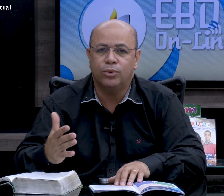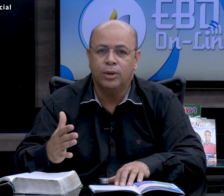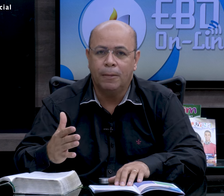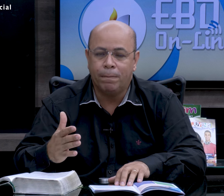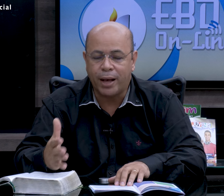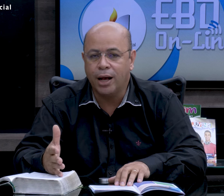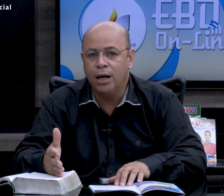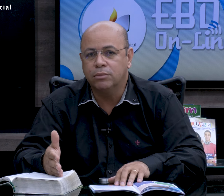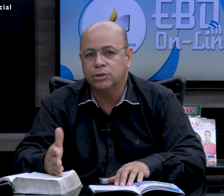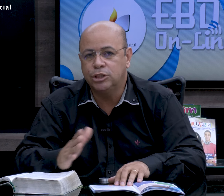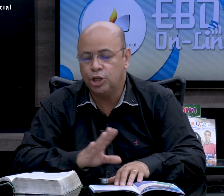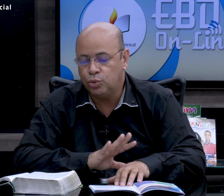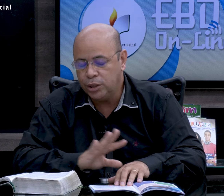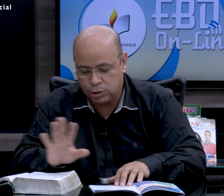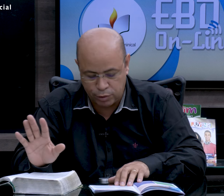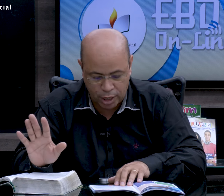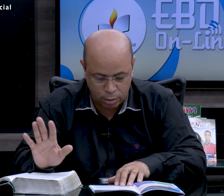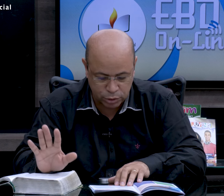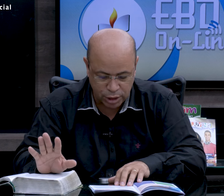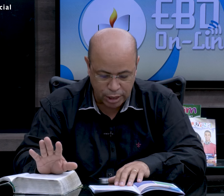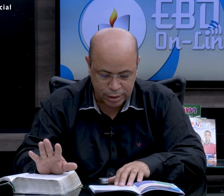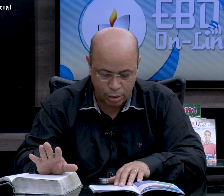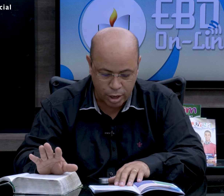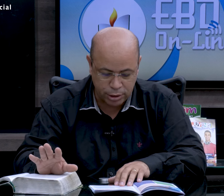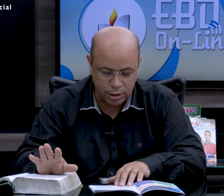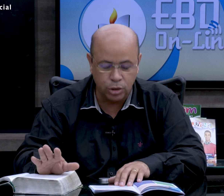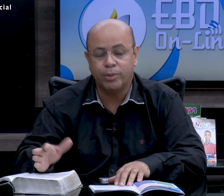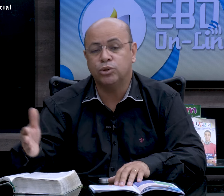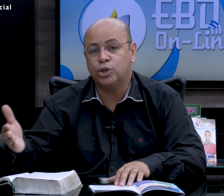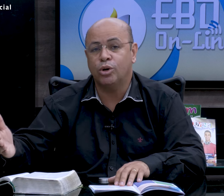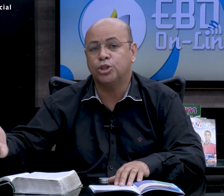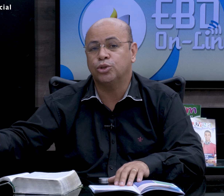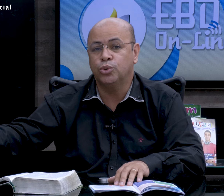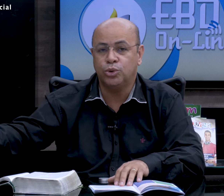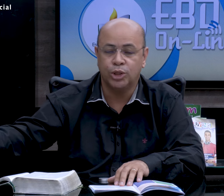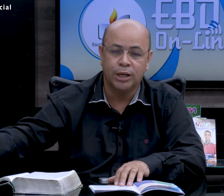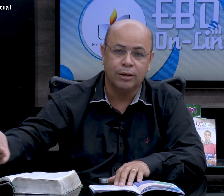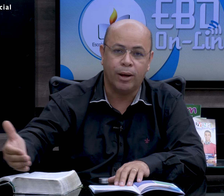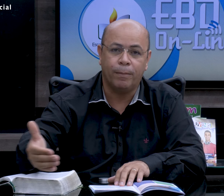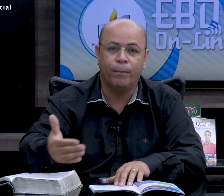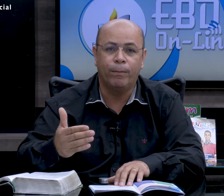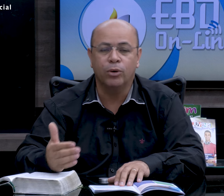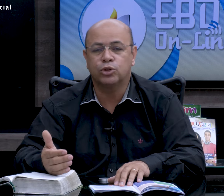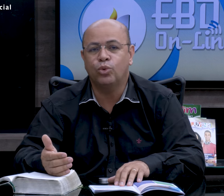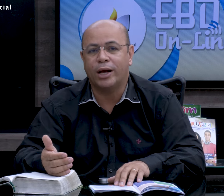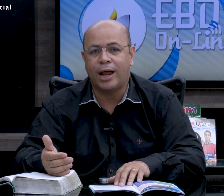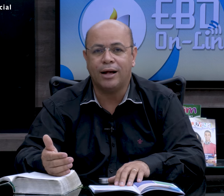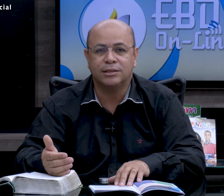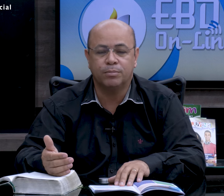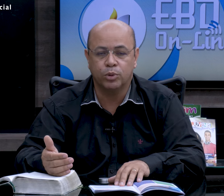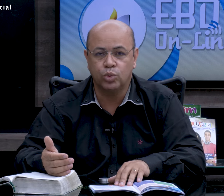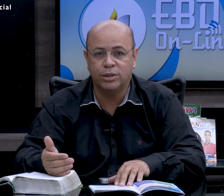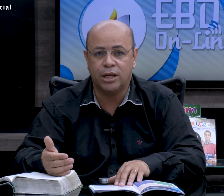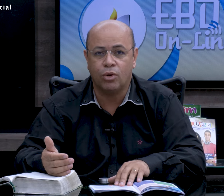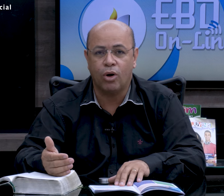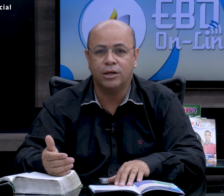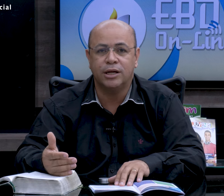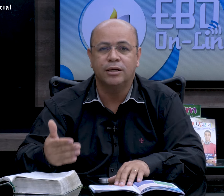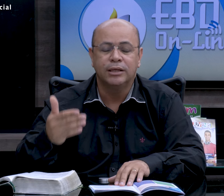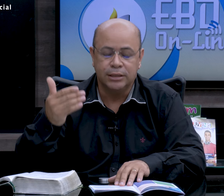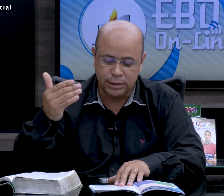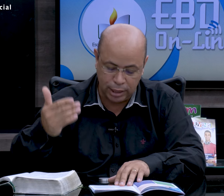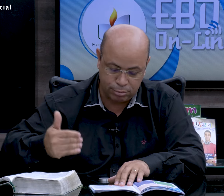arbítrio pecamos destituídos ficamos da Glória de Deus mas o senhor Jesus né Por sua graça por sua